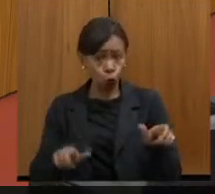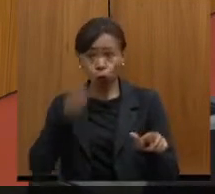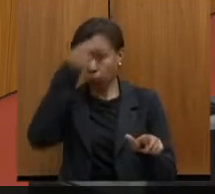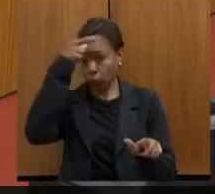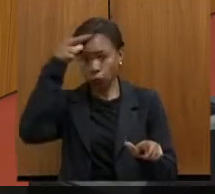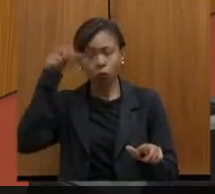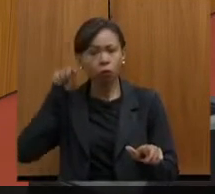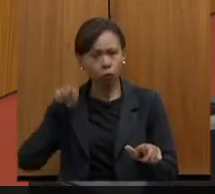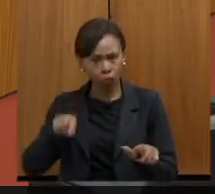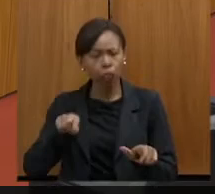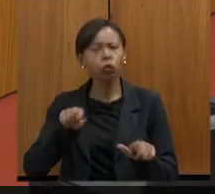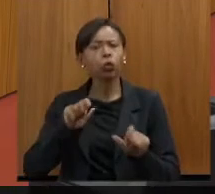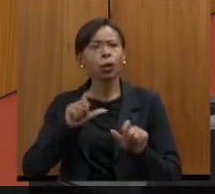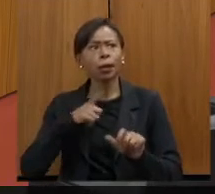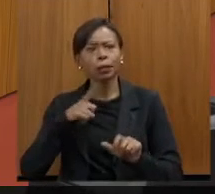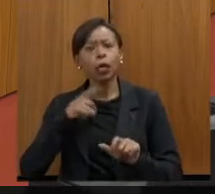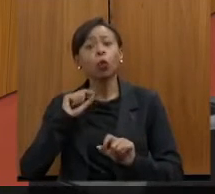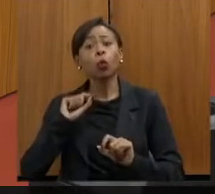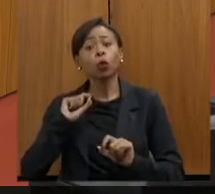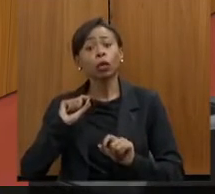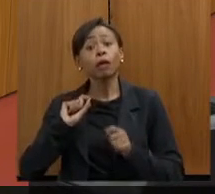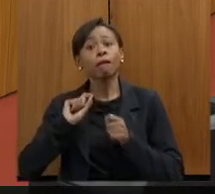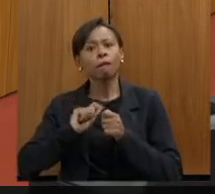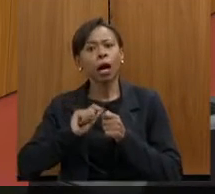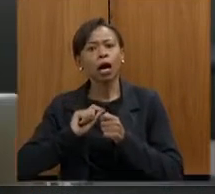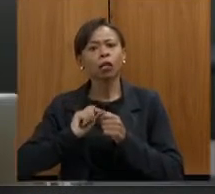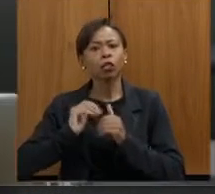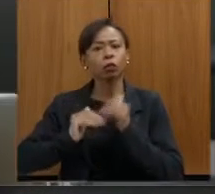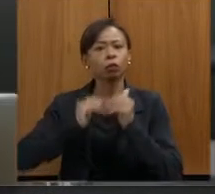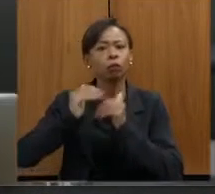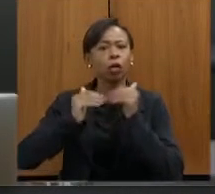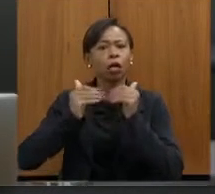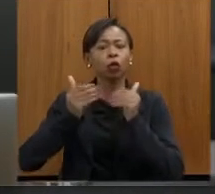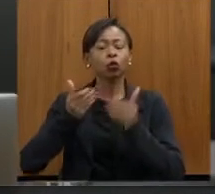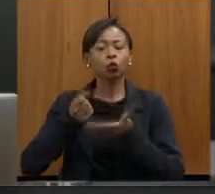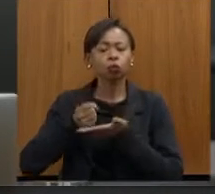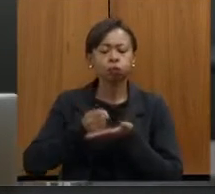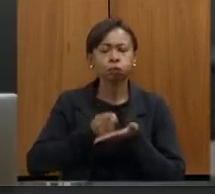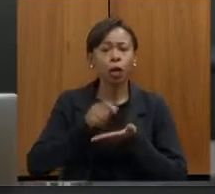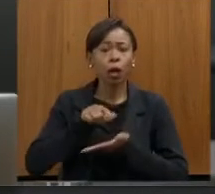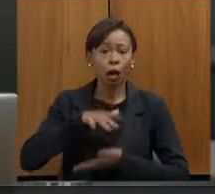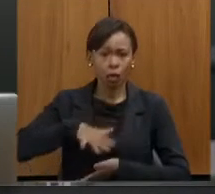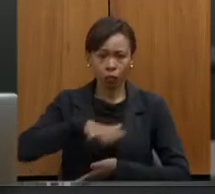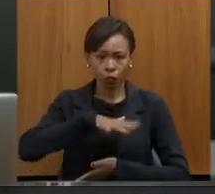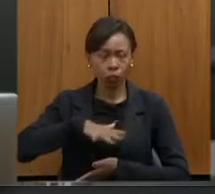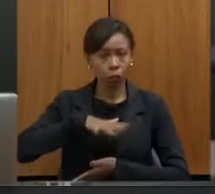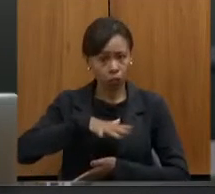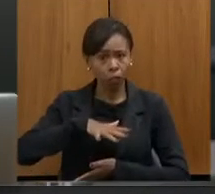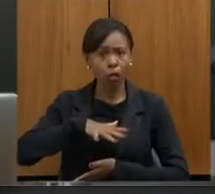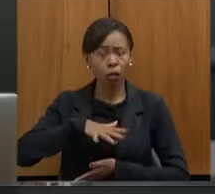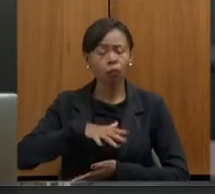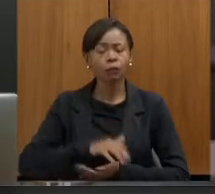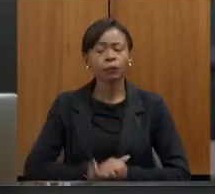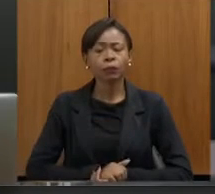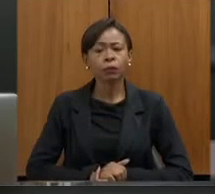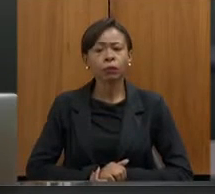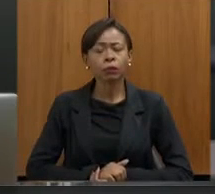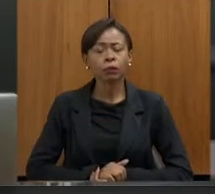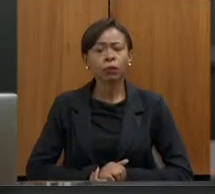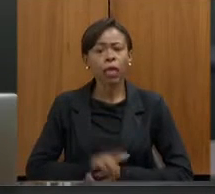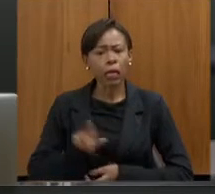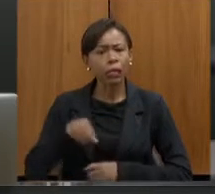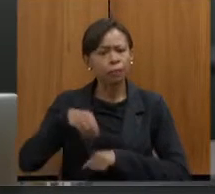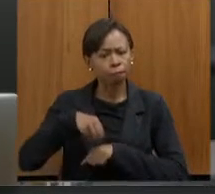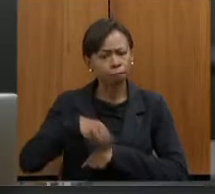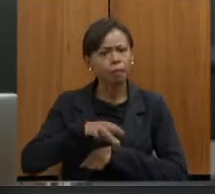tido ali o desenvolvimento da região e levado mesmo nessa política